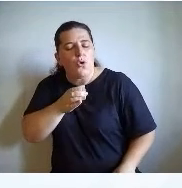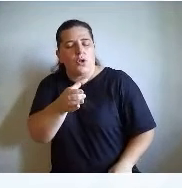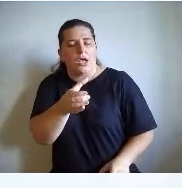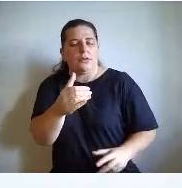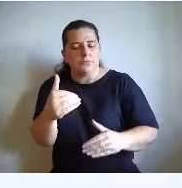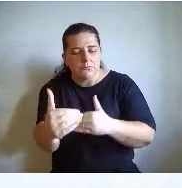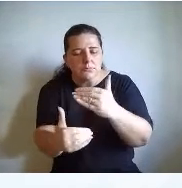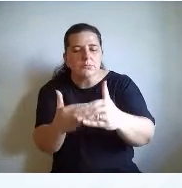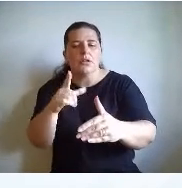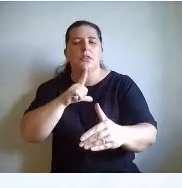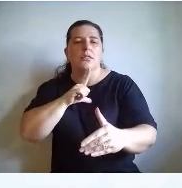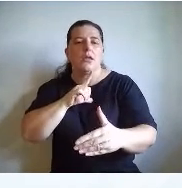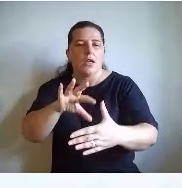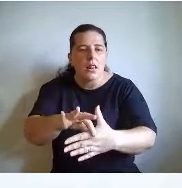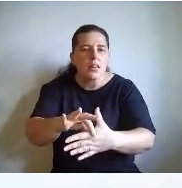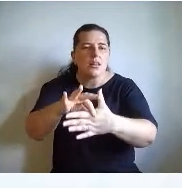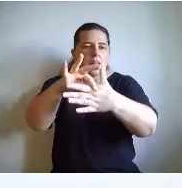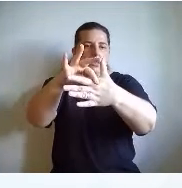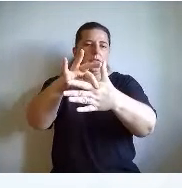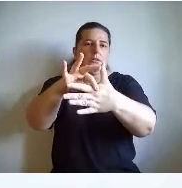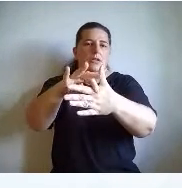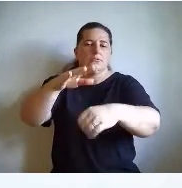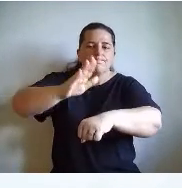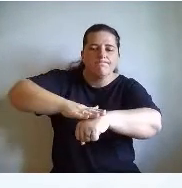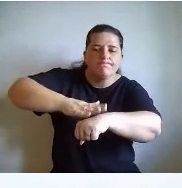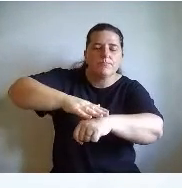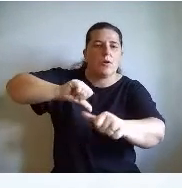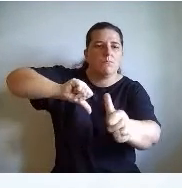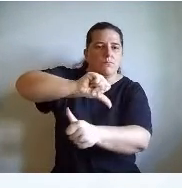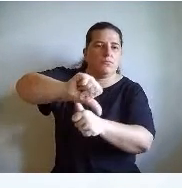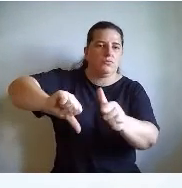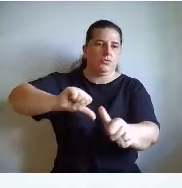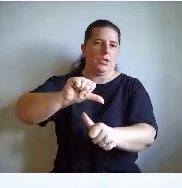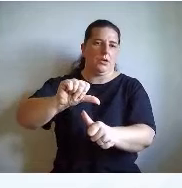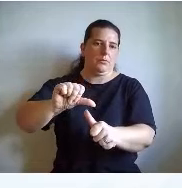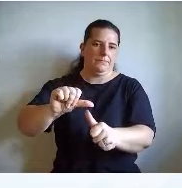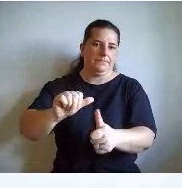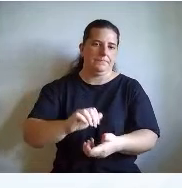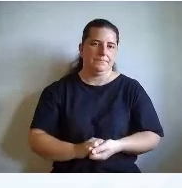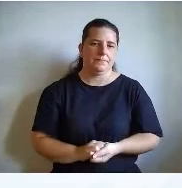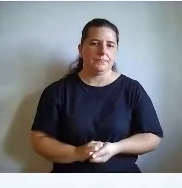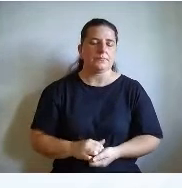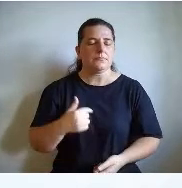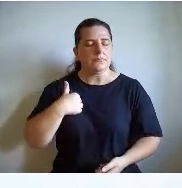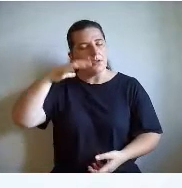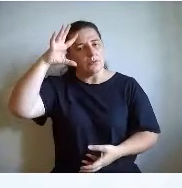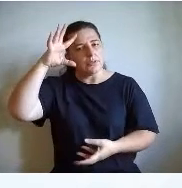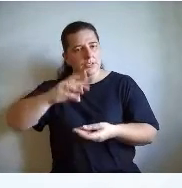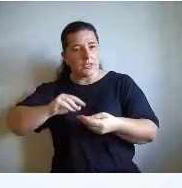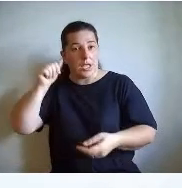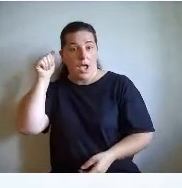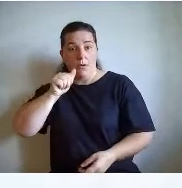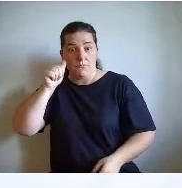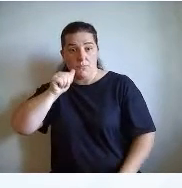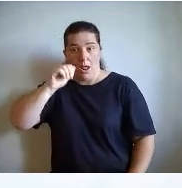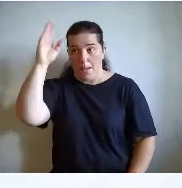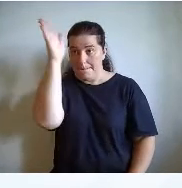tem liderança para fazer a mudança, né? E eu entendo que as mulheres